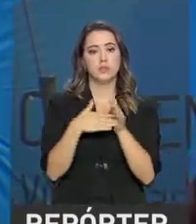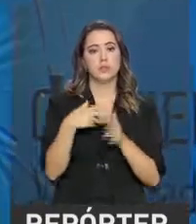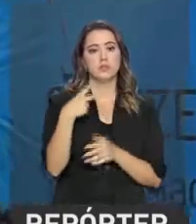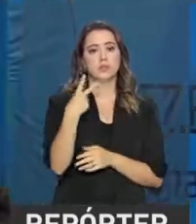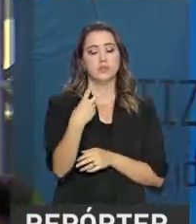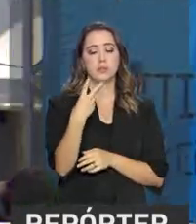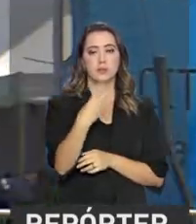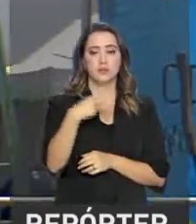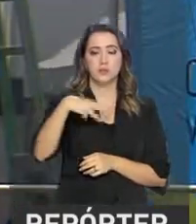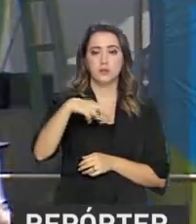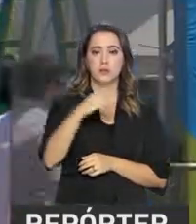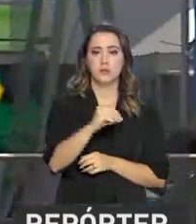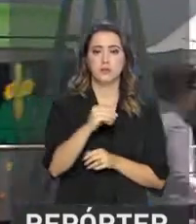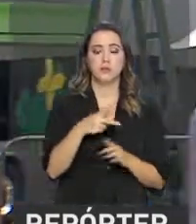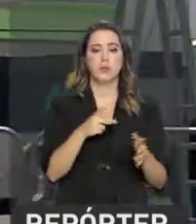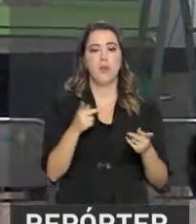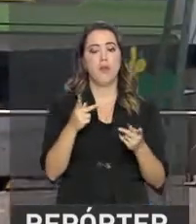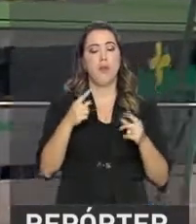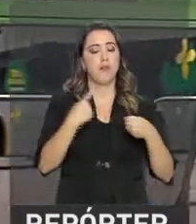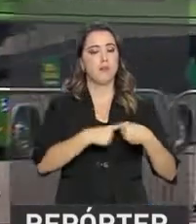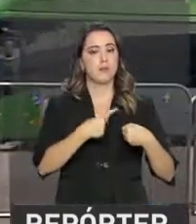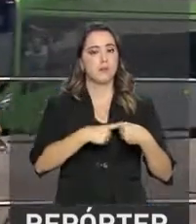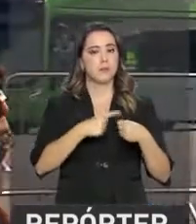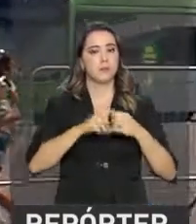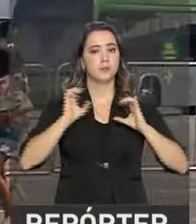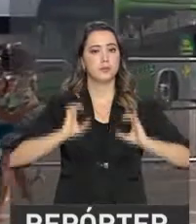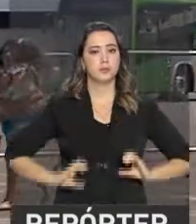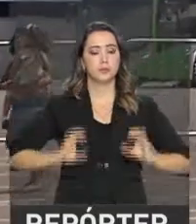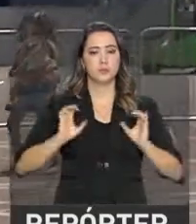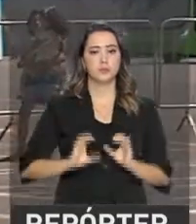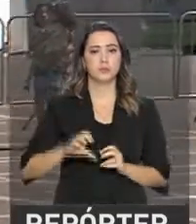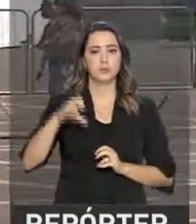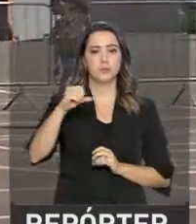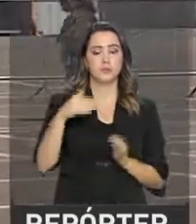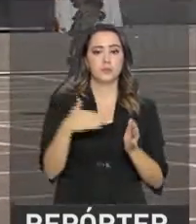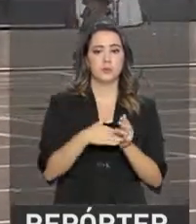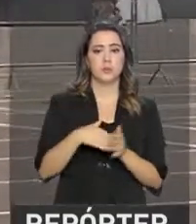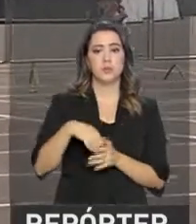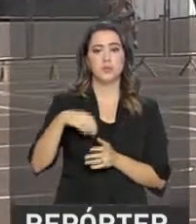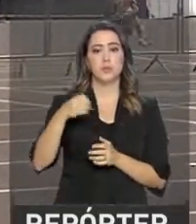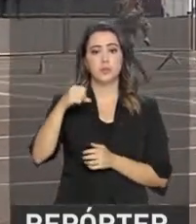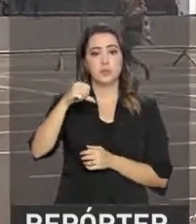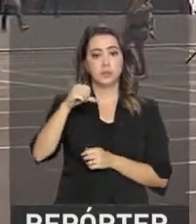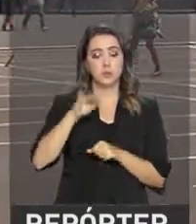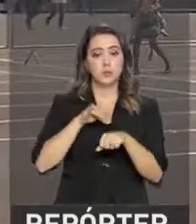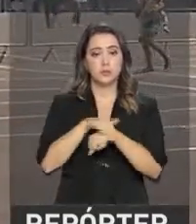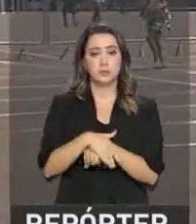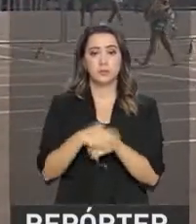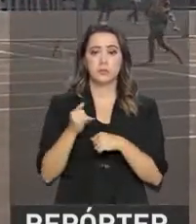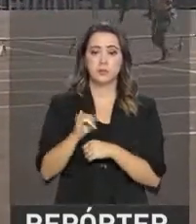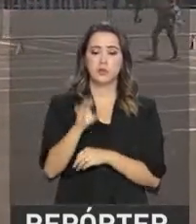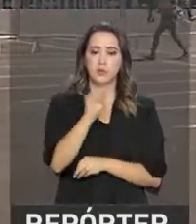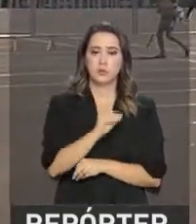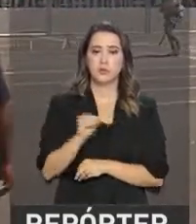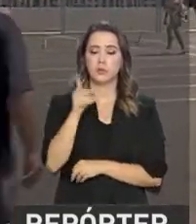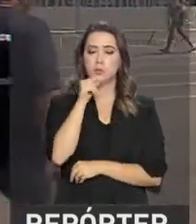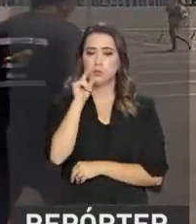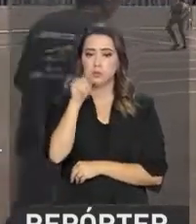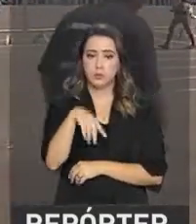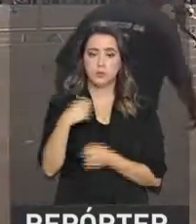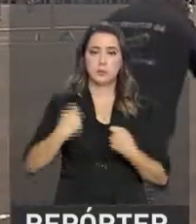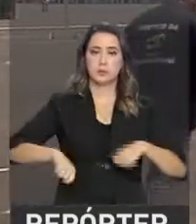a Vila Cidadã vai funcionar das 9 horas da manhã até as 9 da noite. E se a preservação da água